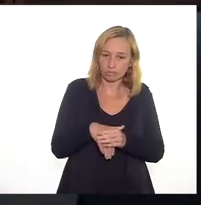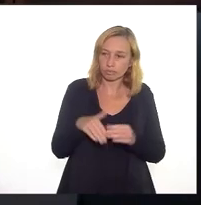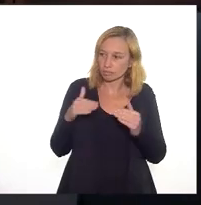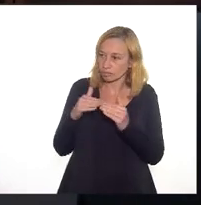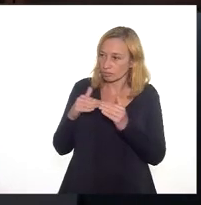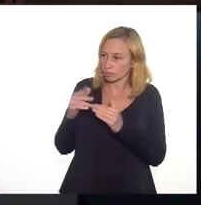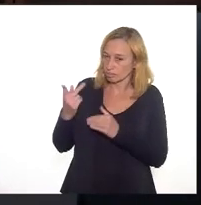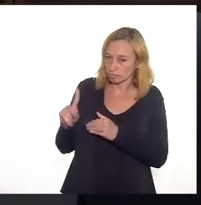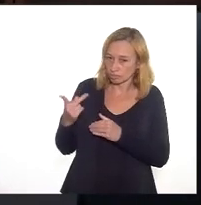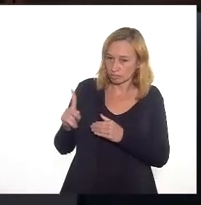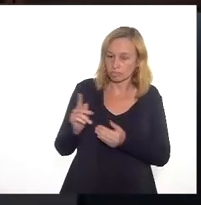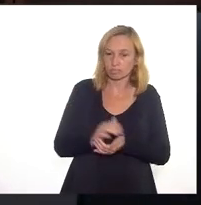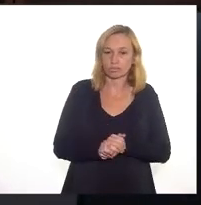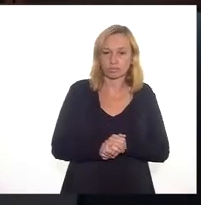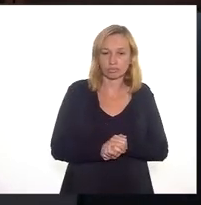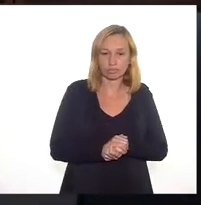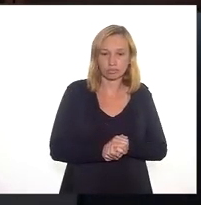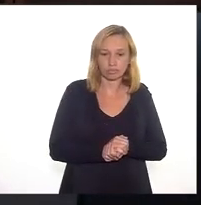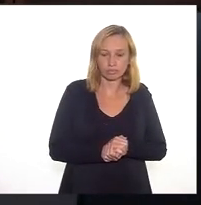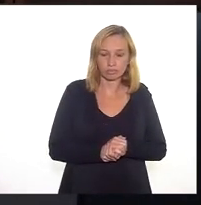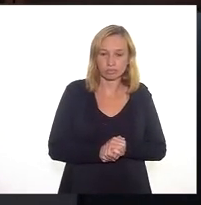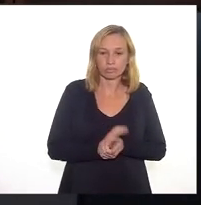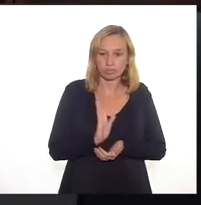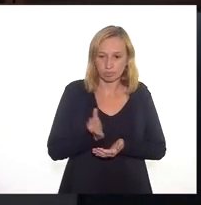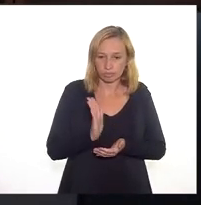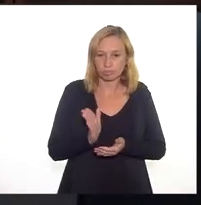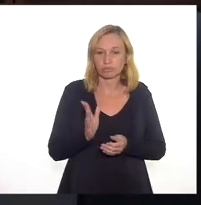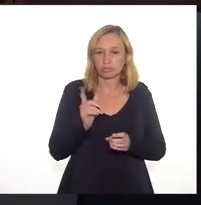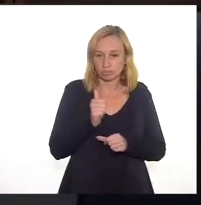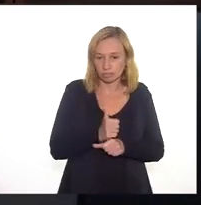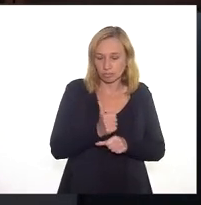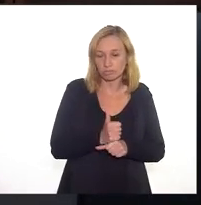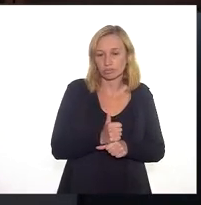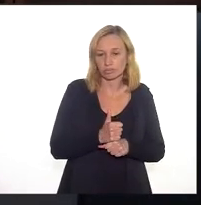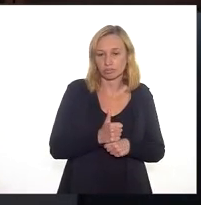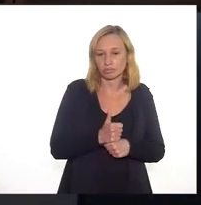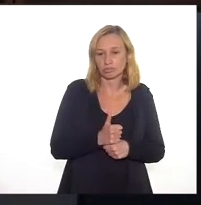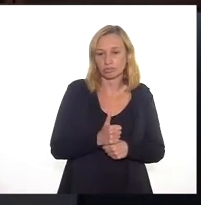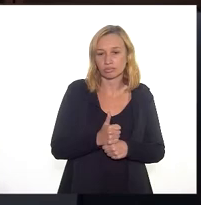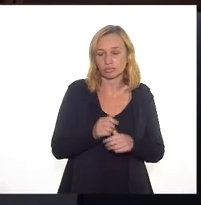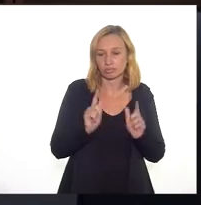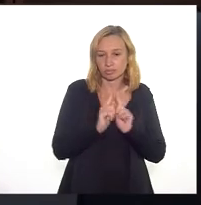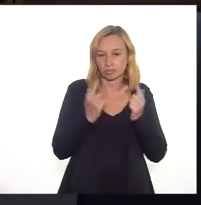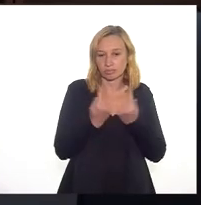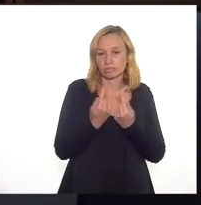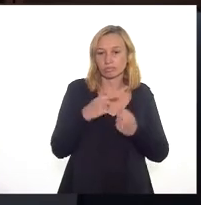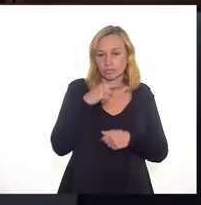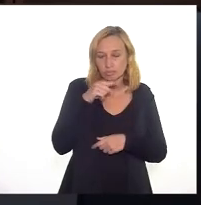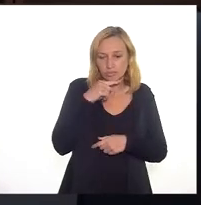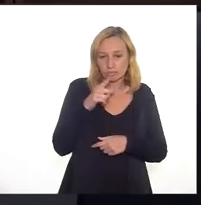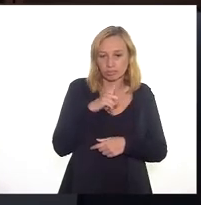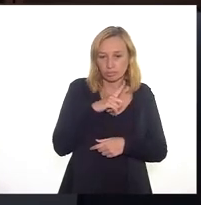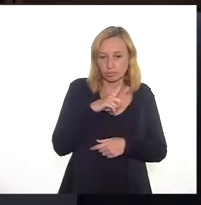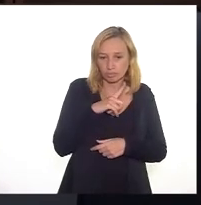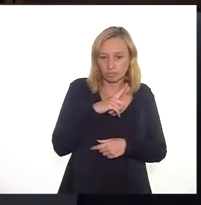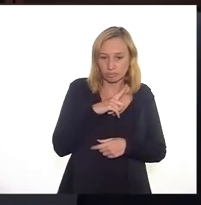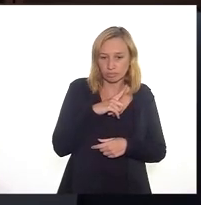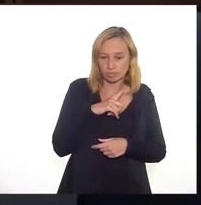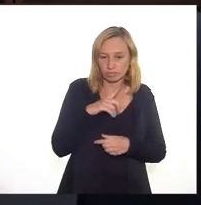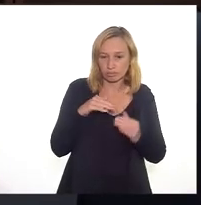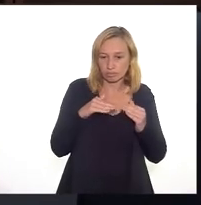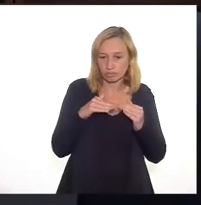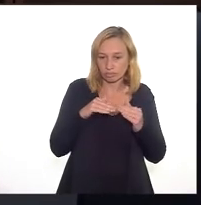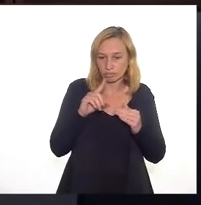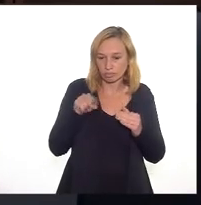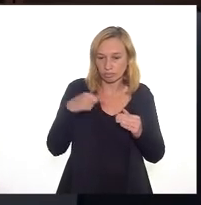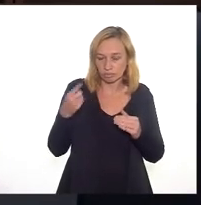Excelência, e o substitutivo já está... no grupo, mas qualquer dúvida a gente combinamos depois, mas vamos